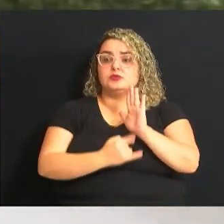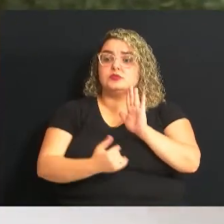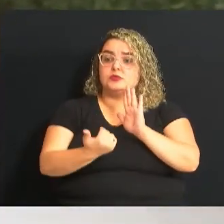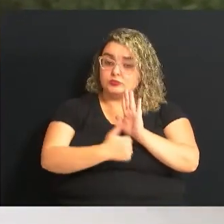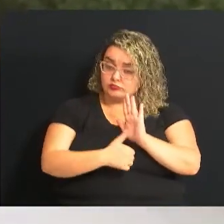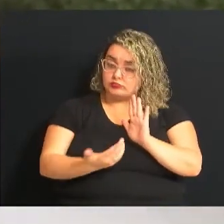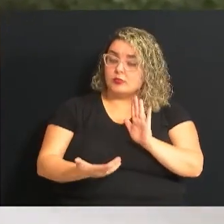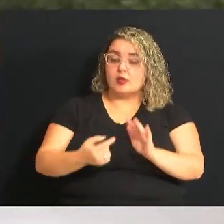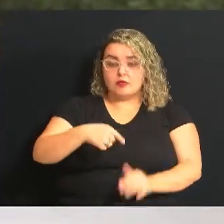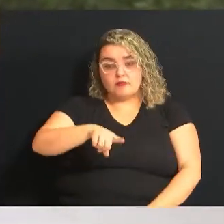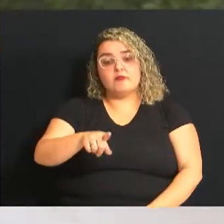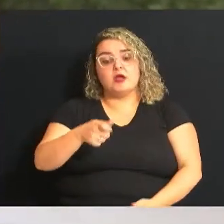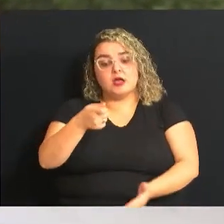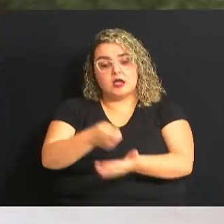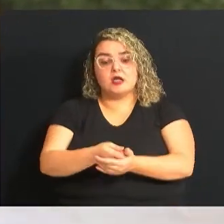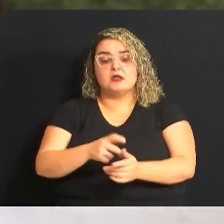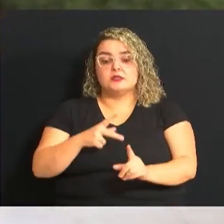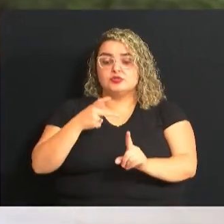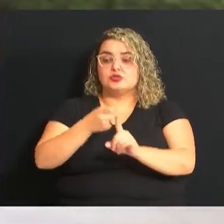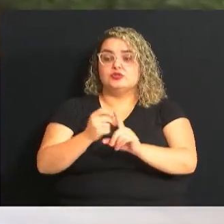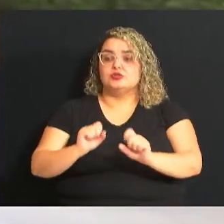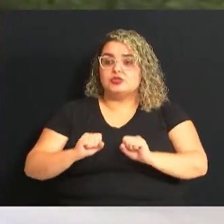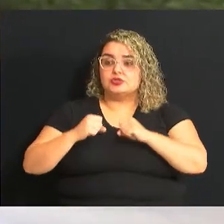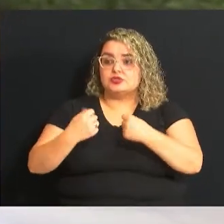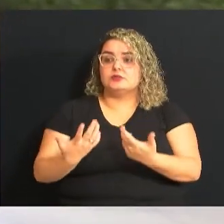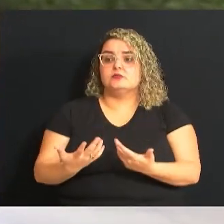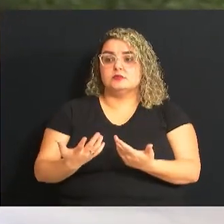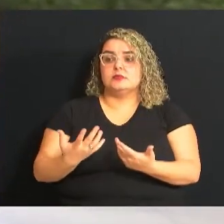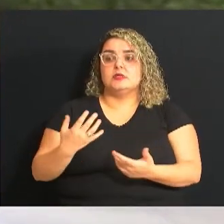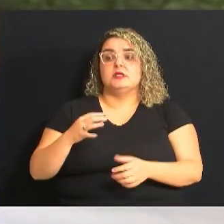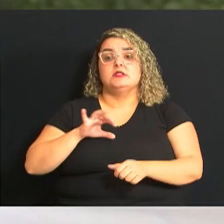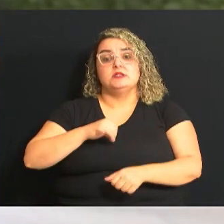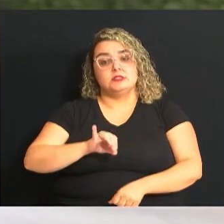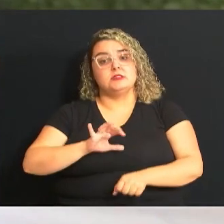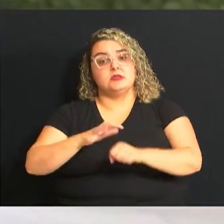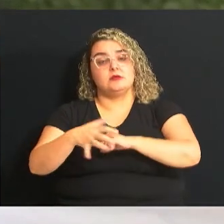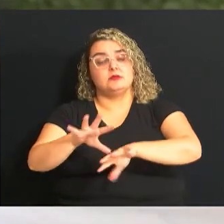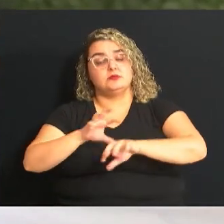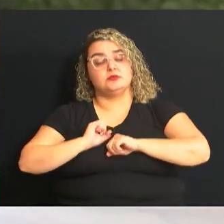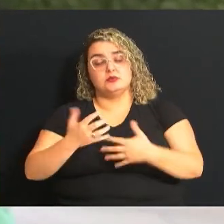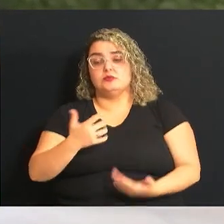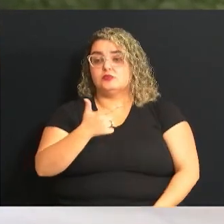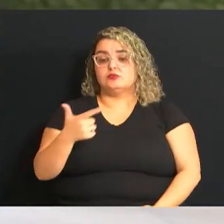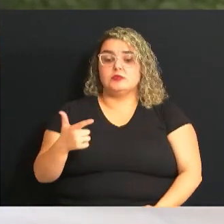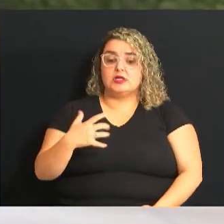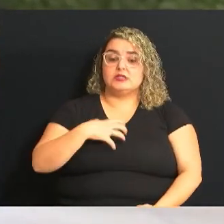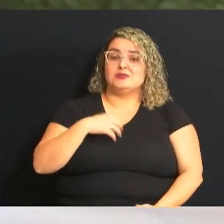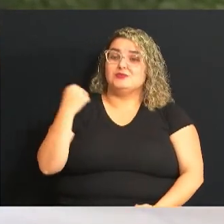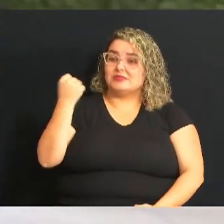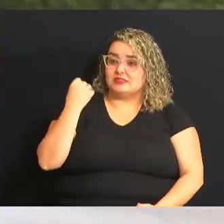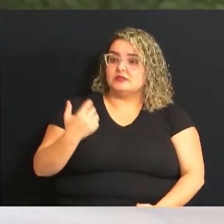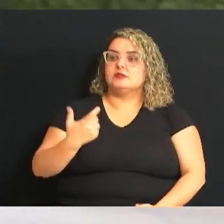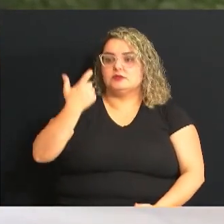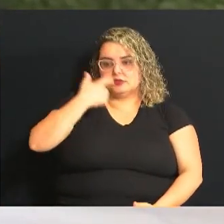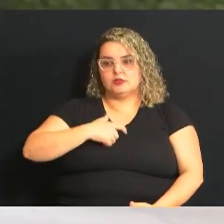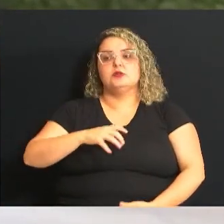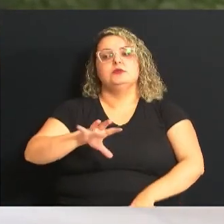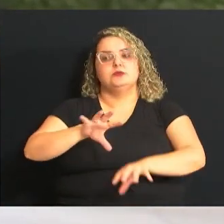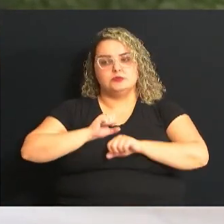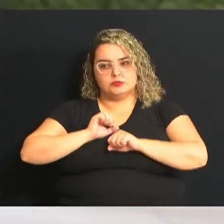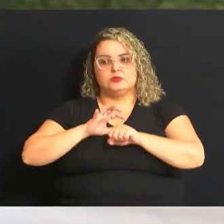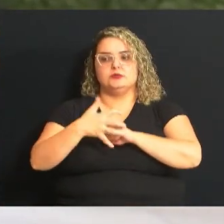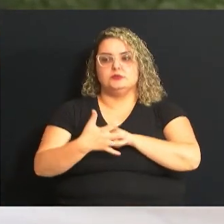tem feito esse apelo também de leve seus filhos ao centro de saúde, vá você no centro de saúde, leve a